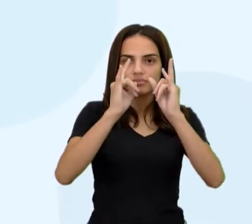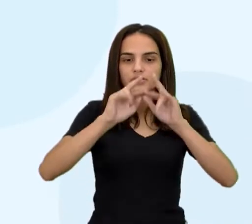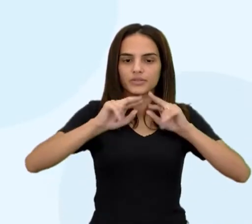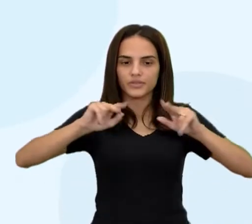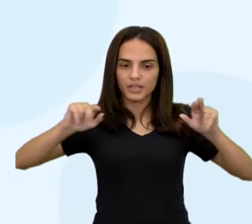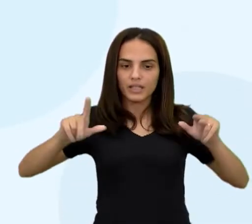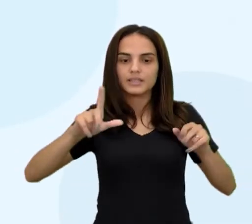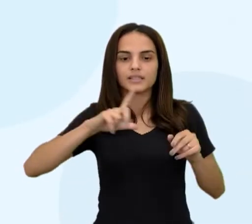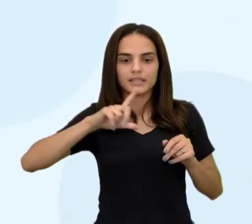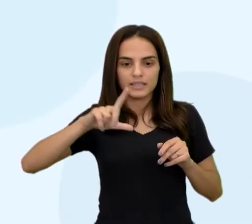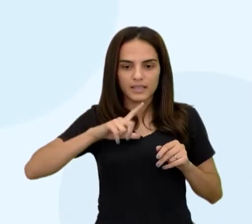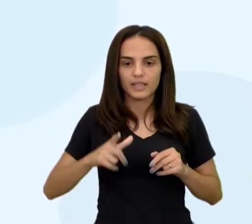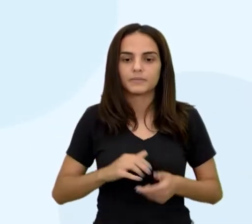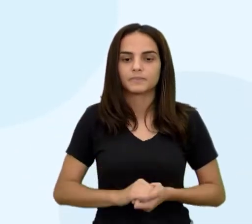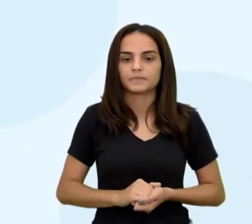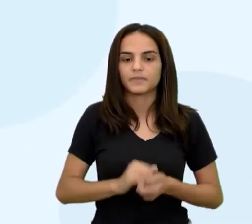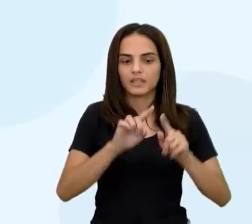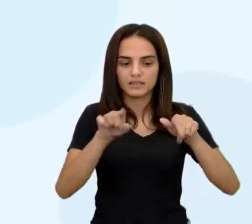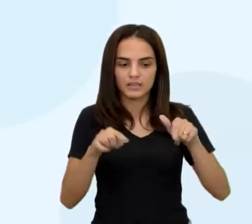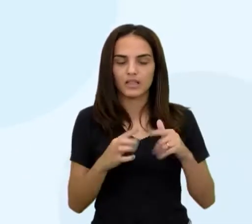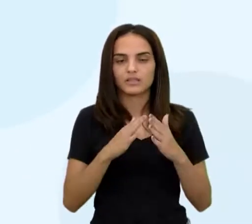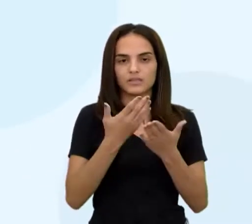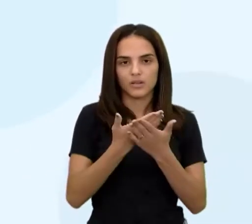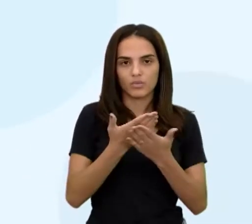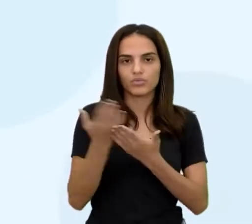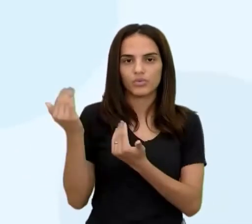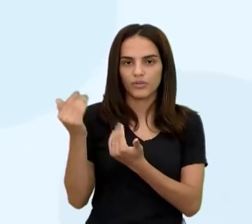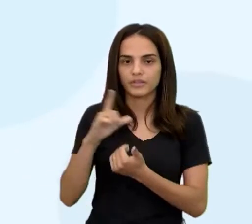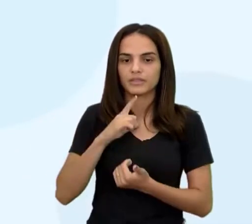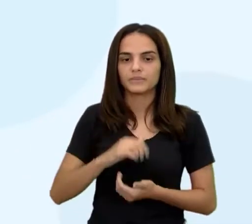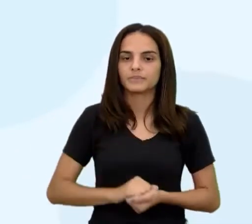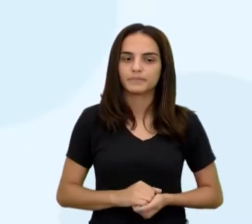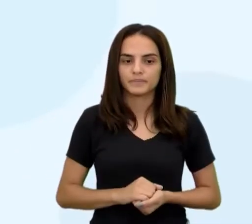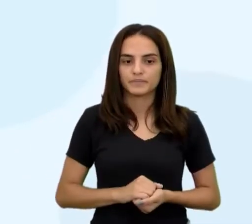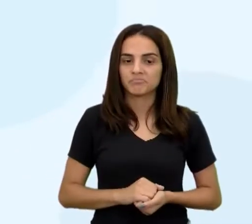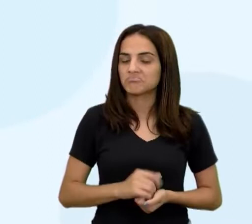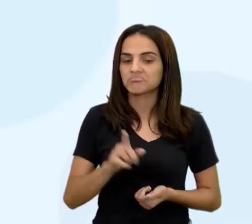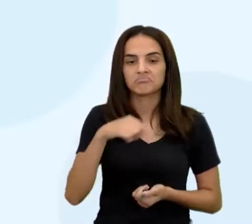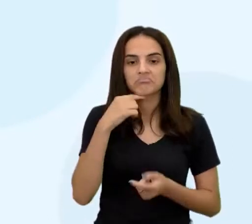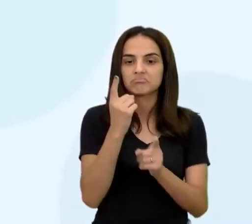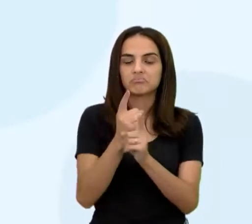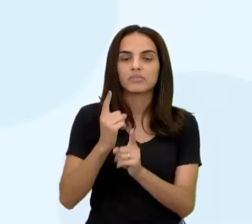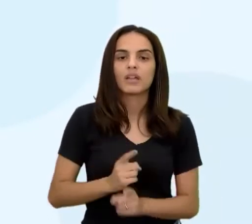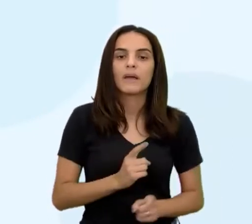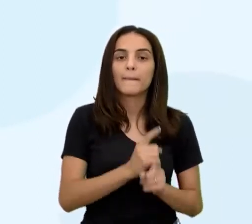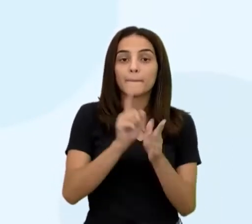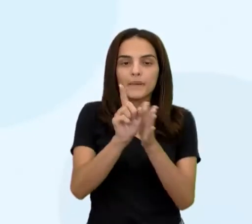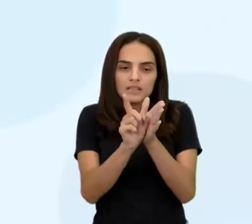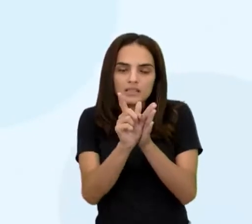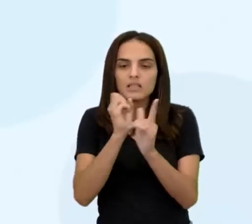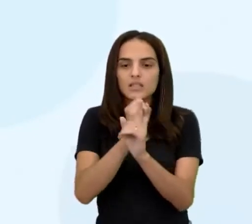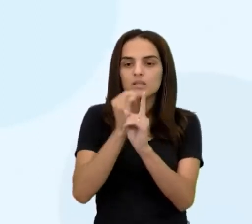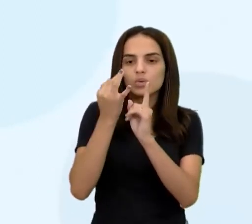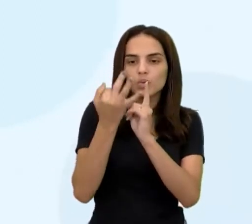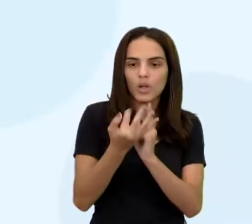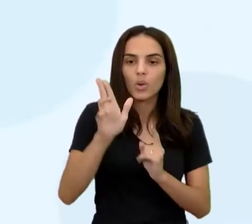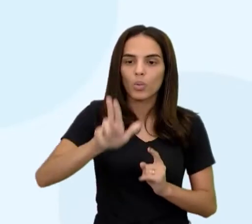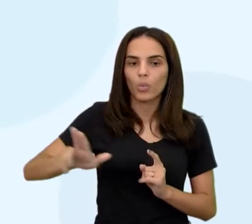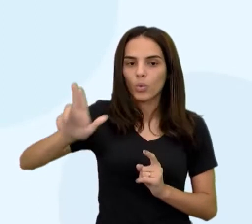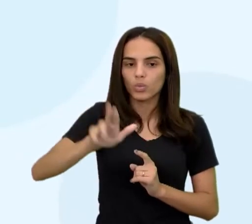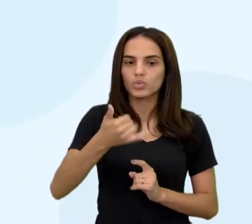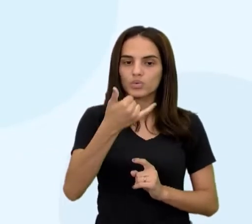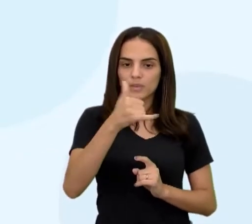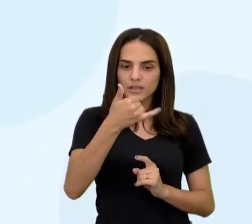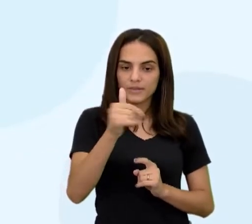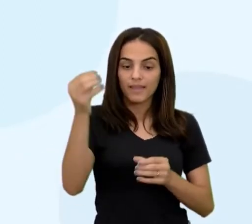desses aparelhos nas salas de aula. Não foram localizadas pesquisas da sociologia a respeito do uso do smartphone